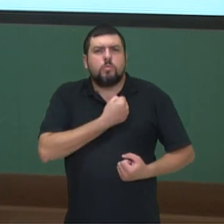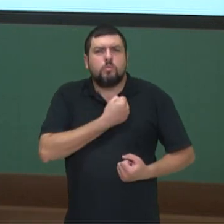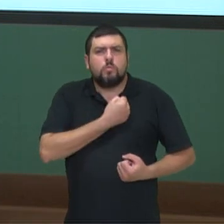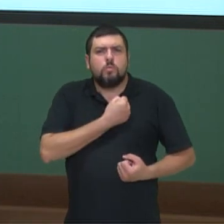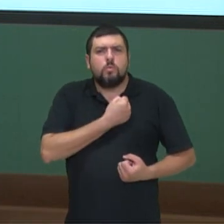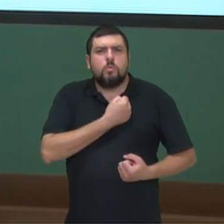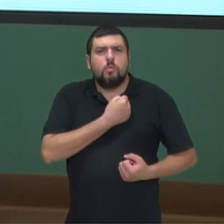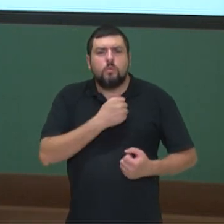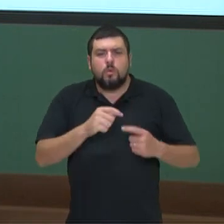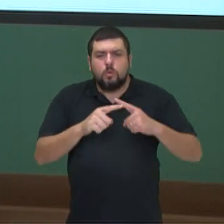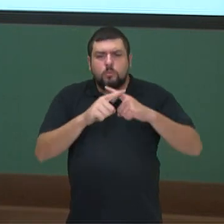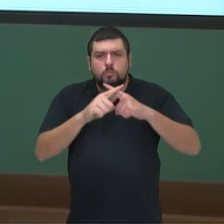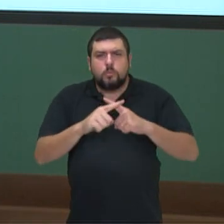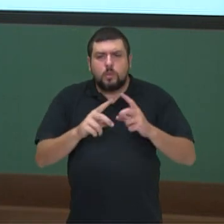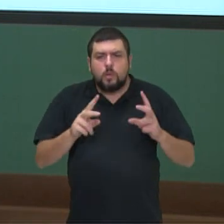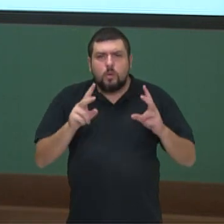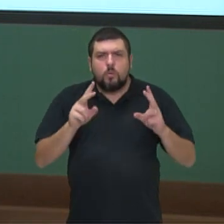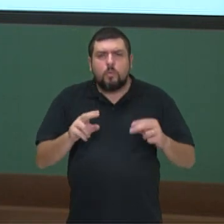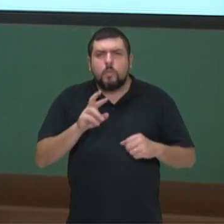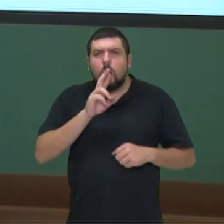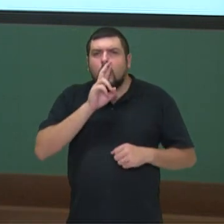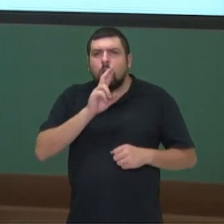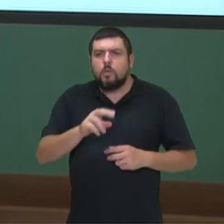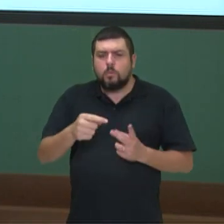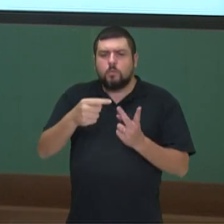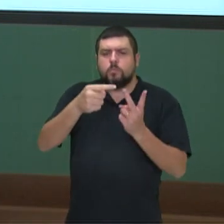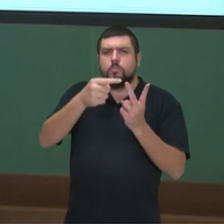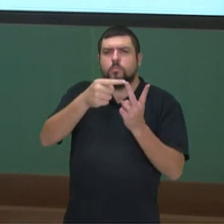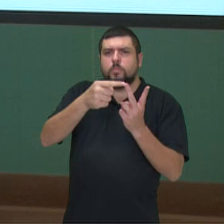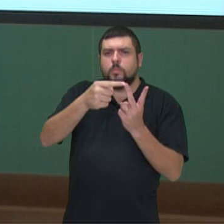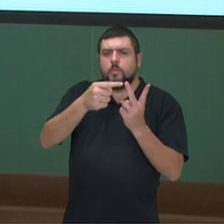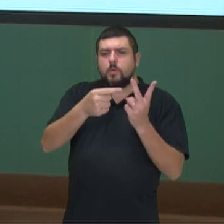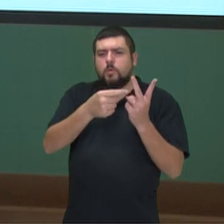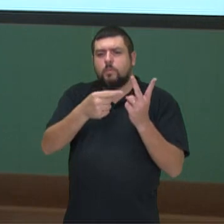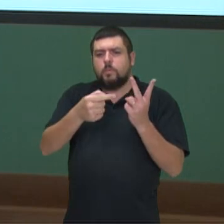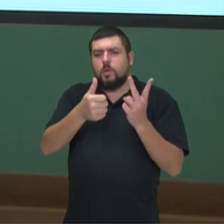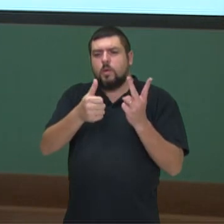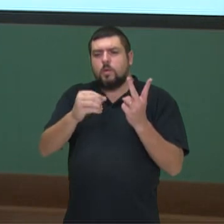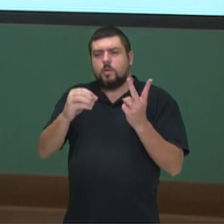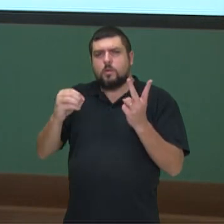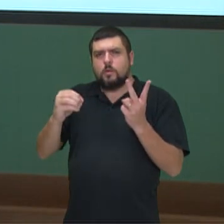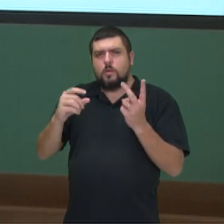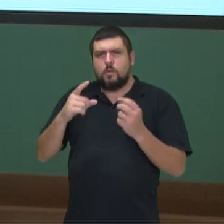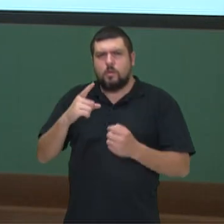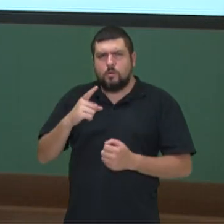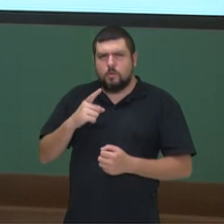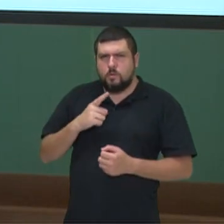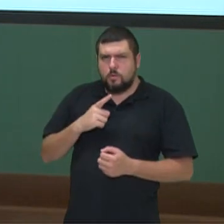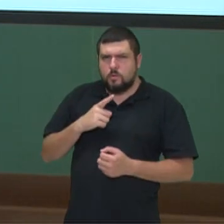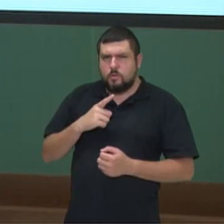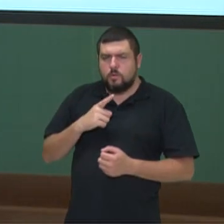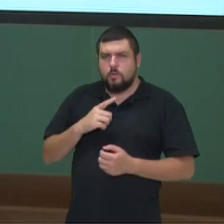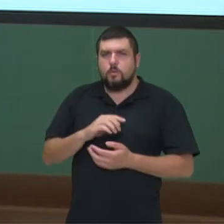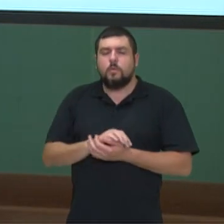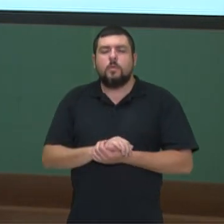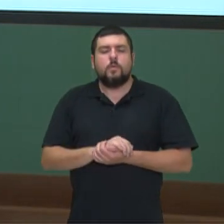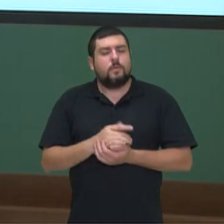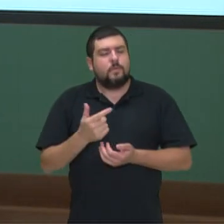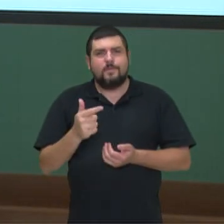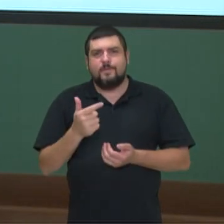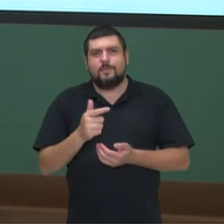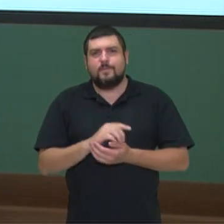dar resultado menos 100? O que vocês acham? Bom, não existe esse número, tá? Por